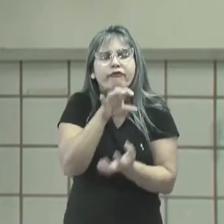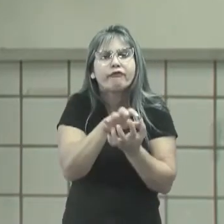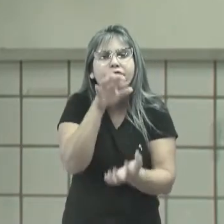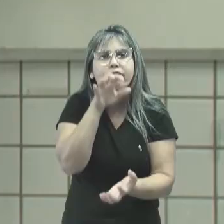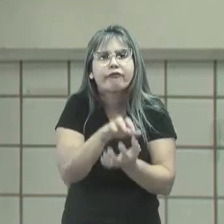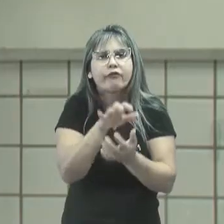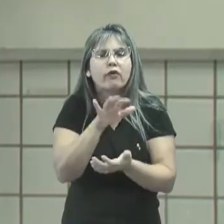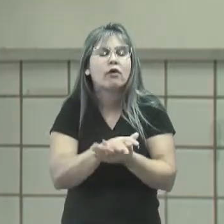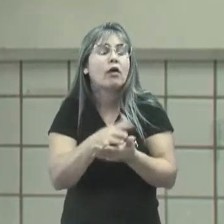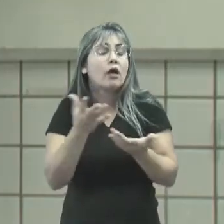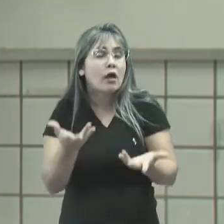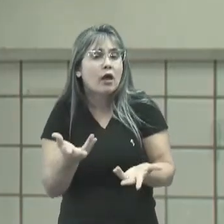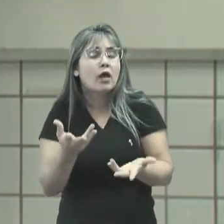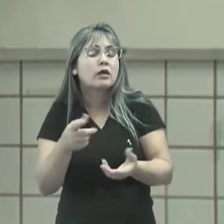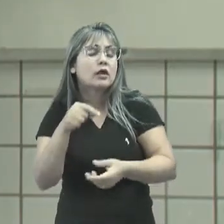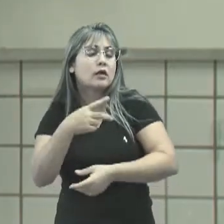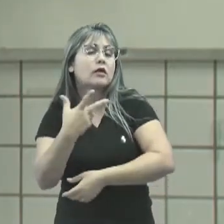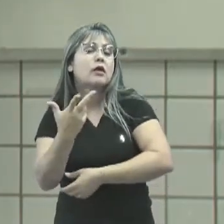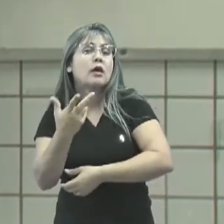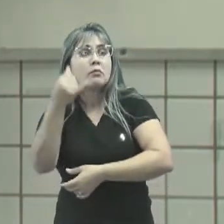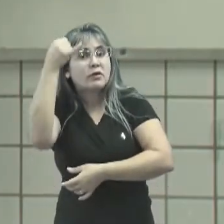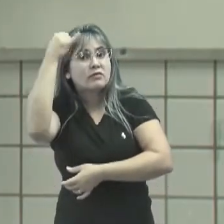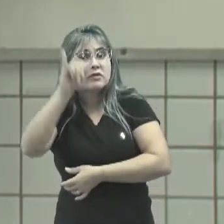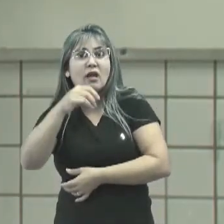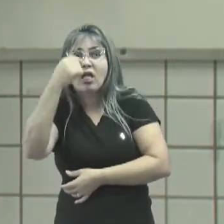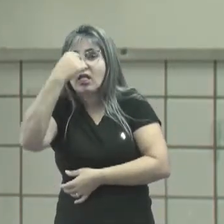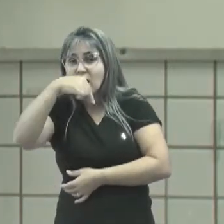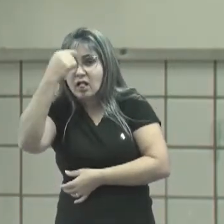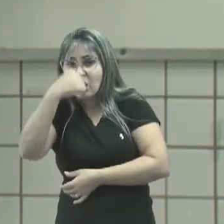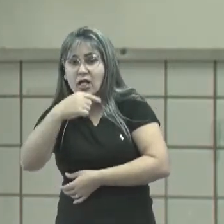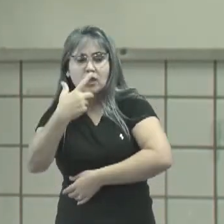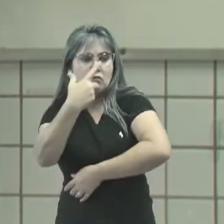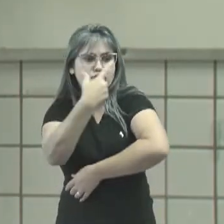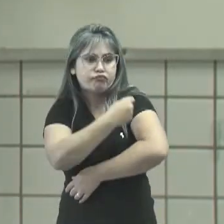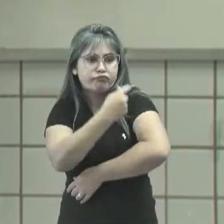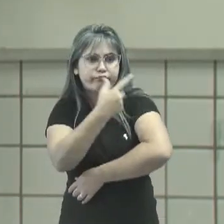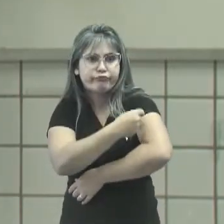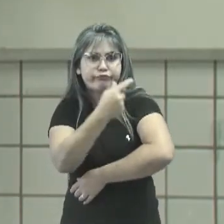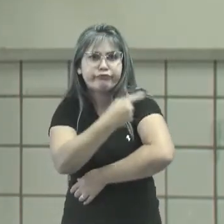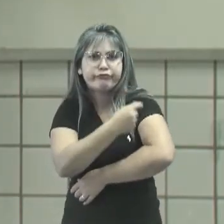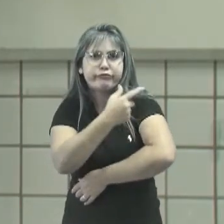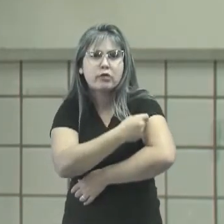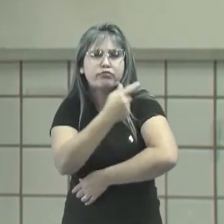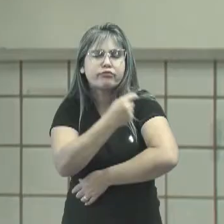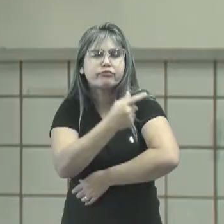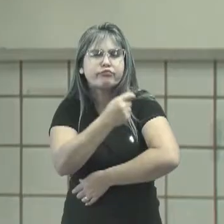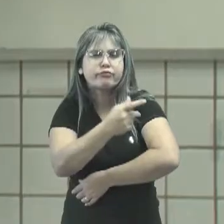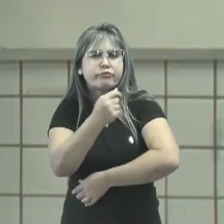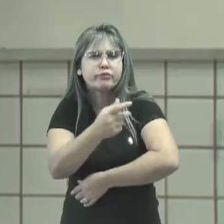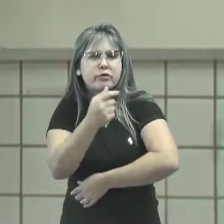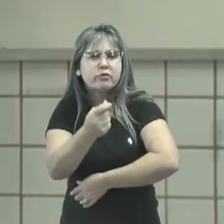vacinação, no caso a vacinação da gripe ali, para os idosos, caiu de 22 para